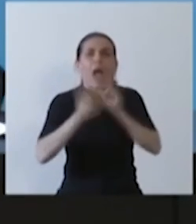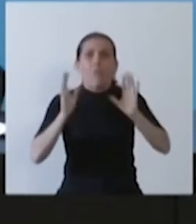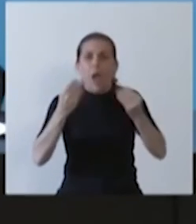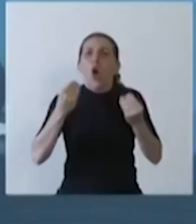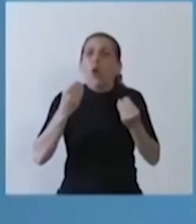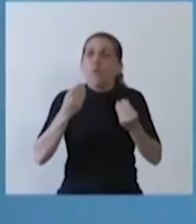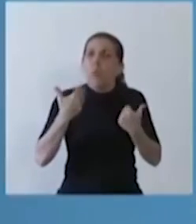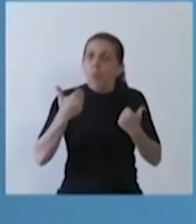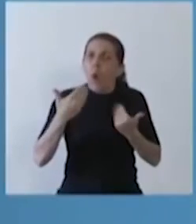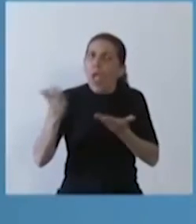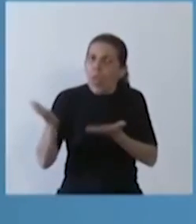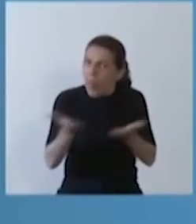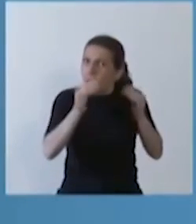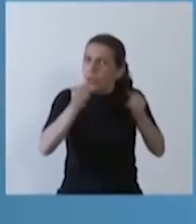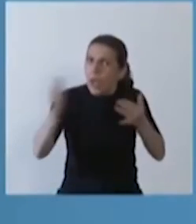cerca de mil infecções e 8 more